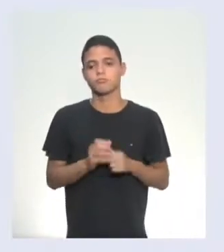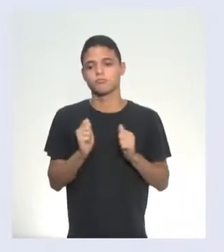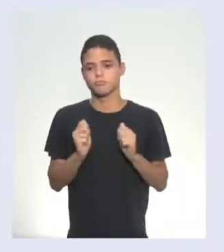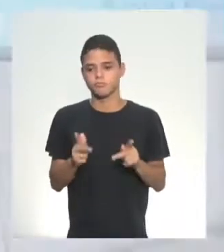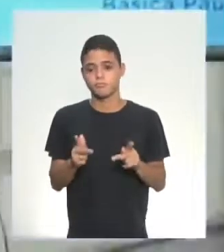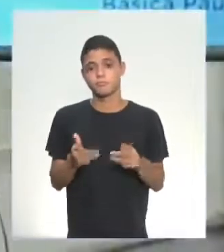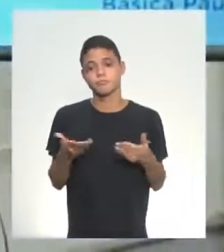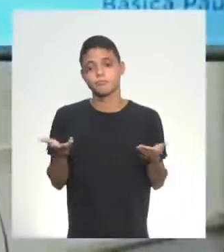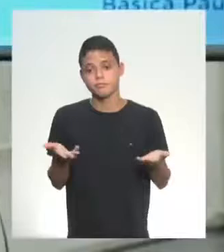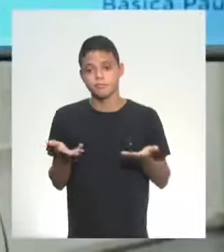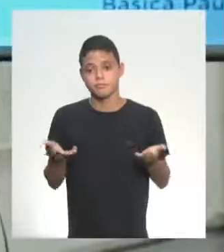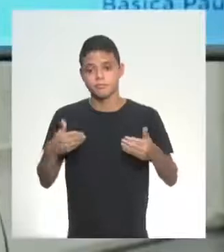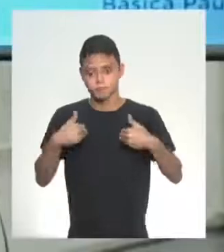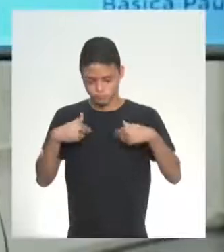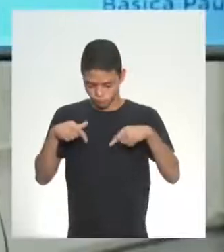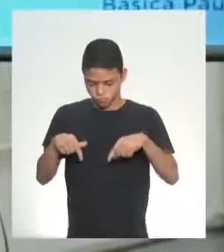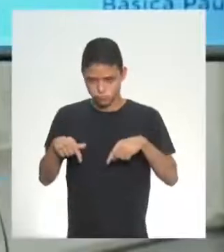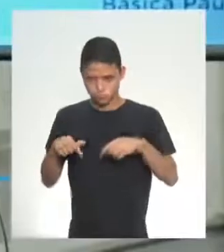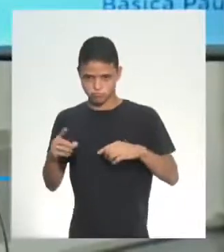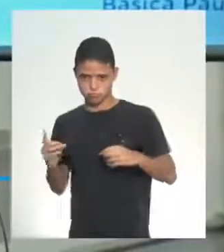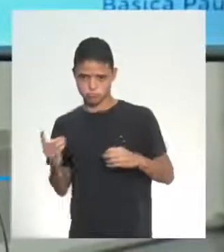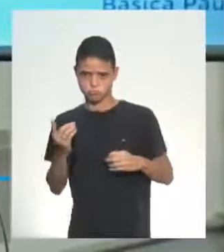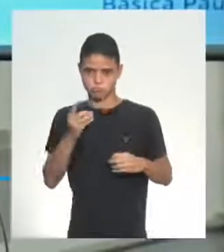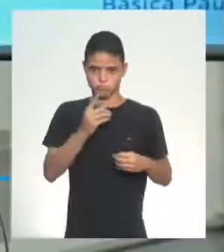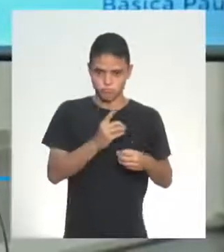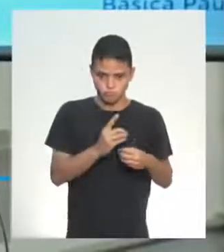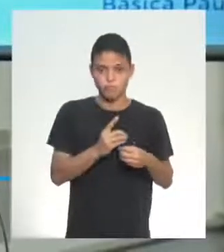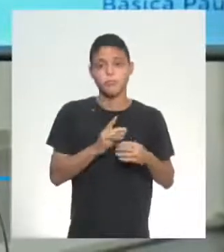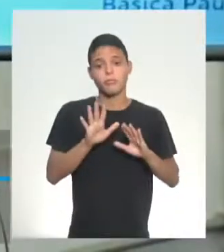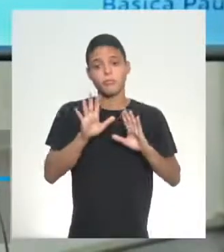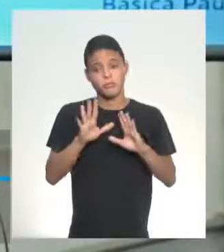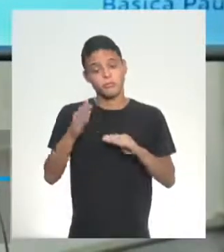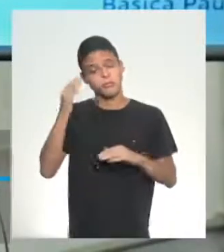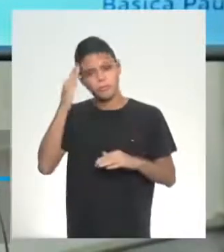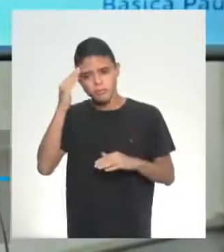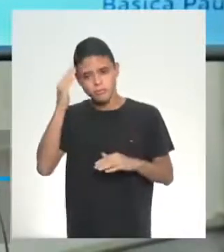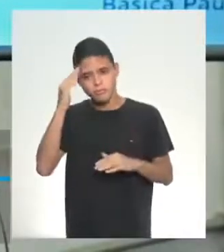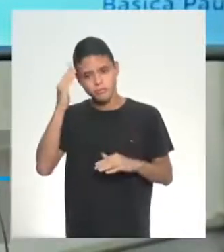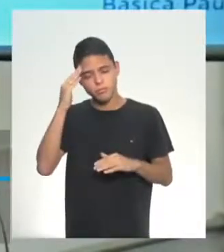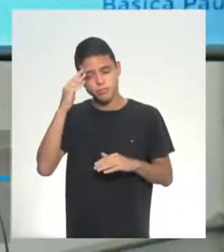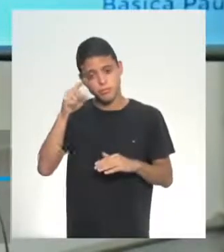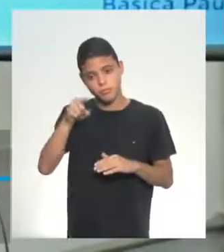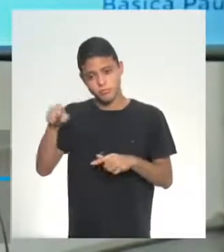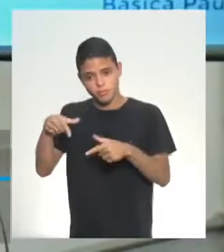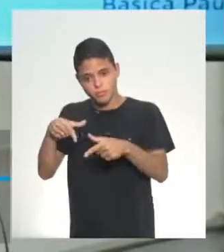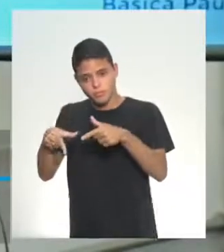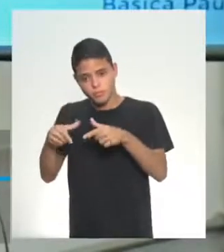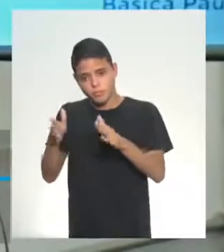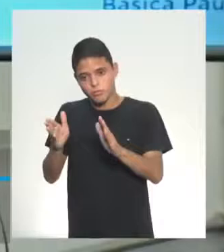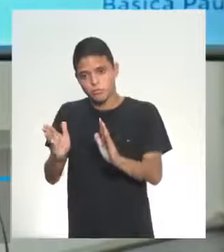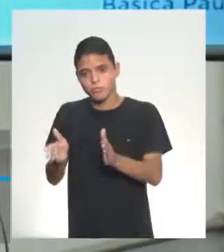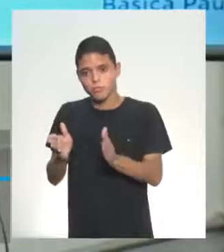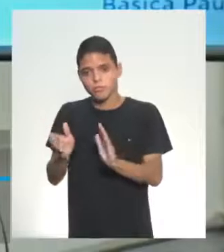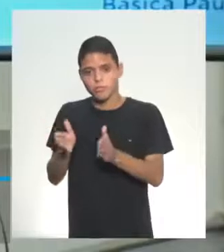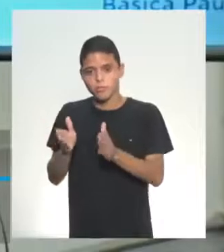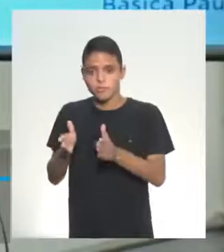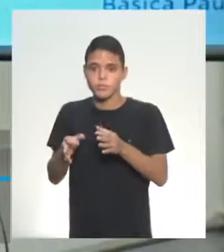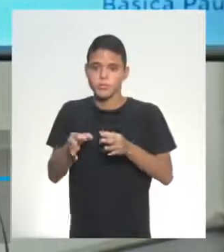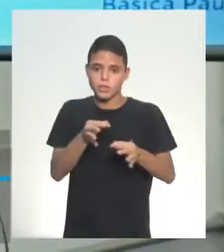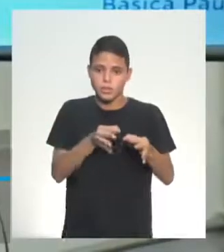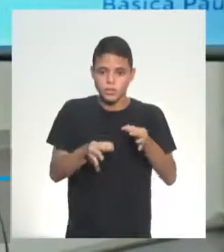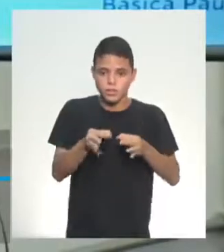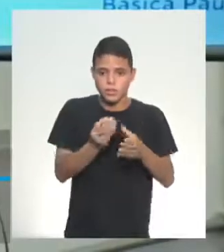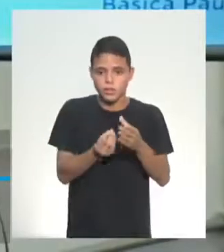estava aqui, professor Marcelo, mas eu sei que vocês já trabalharam, o professor Rodrigo, o professor Marcelo, eu sei que vocês já trabalharam aí a produção